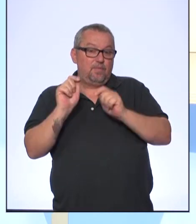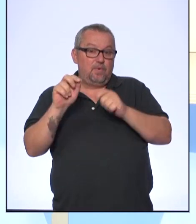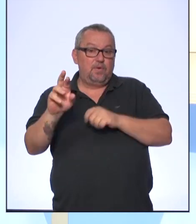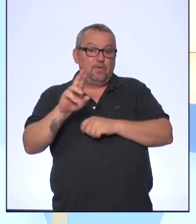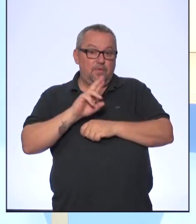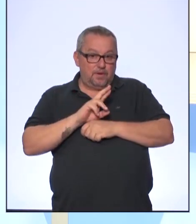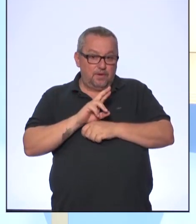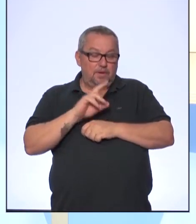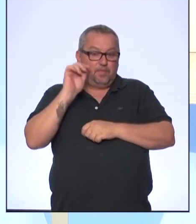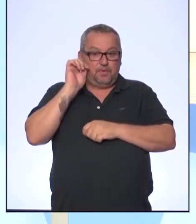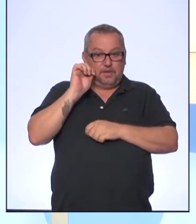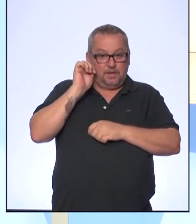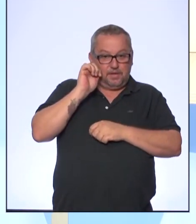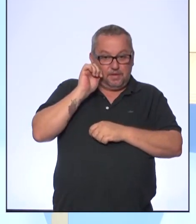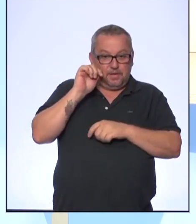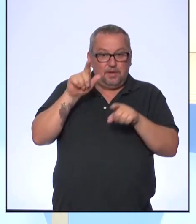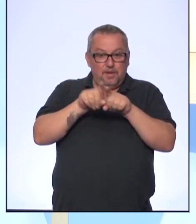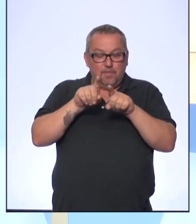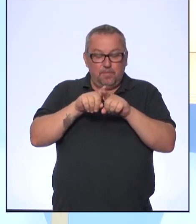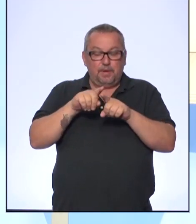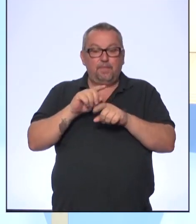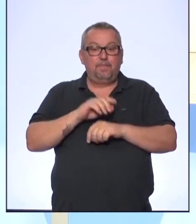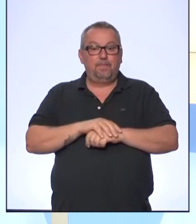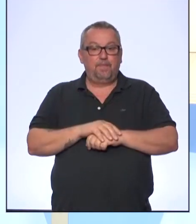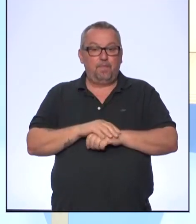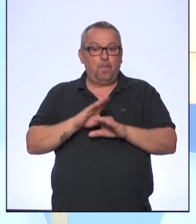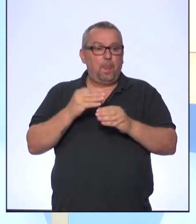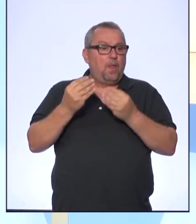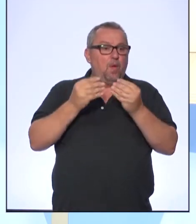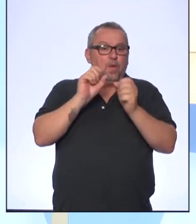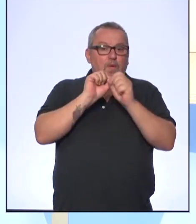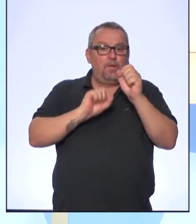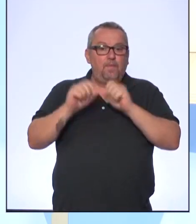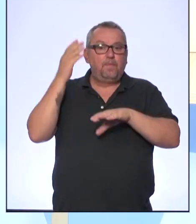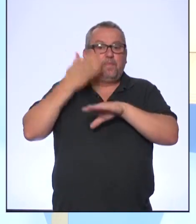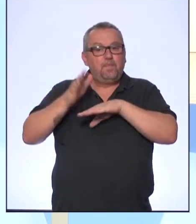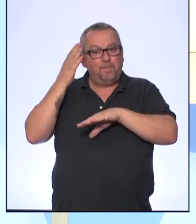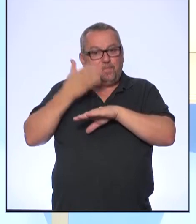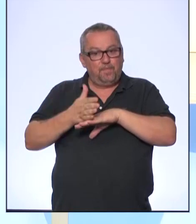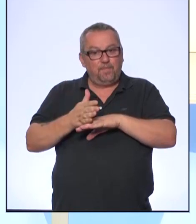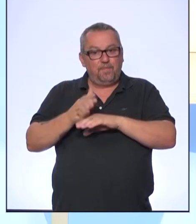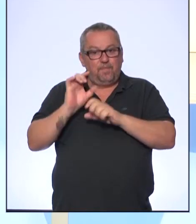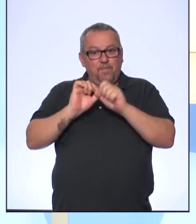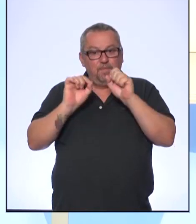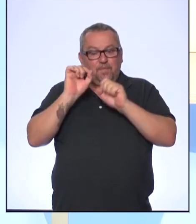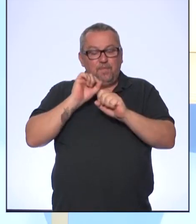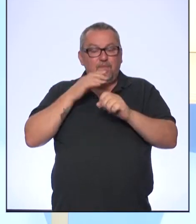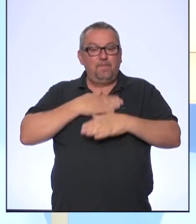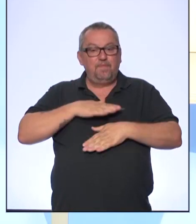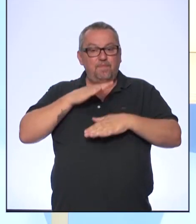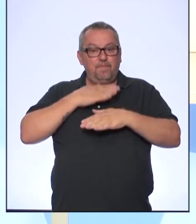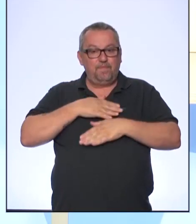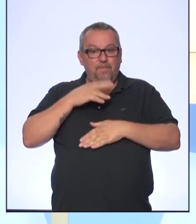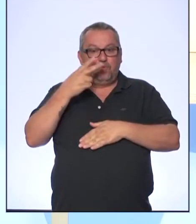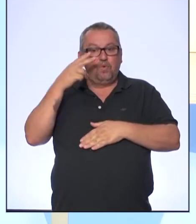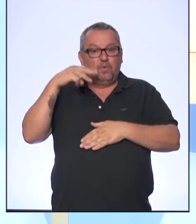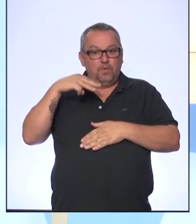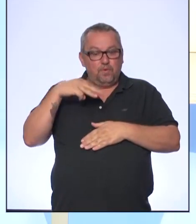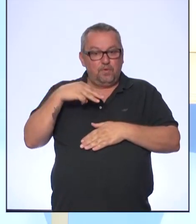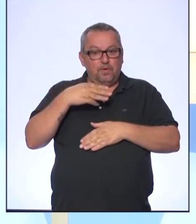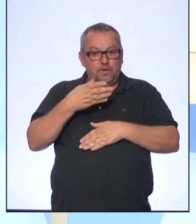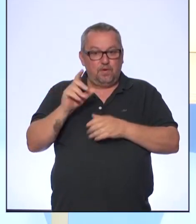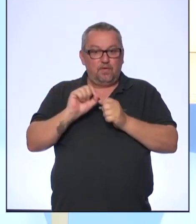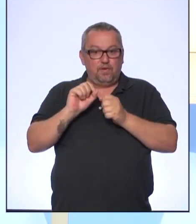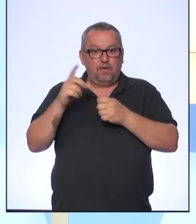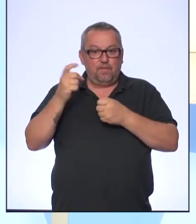responder a quantidade de meninas e respondam também a porcentagem. Como esse exercício eu acredito que seja mais tranquilo para vocês, eu vou dar 2 minutinhos e a